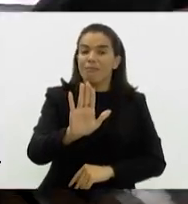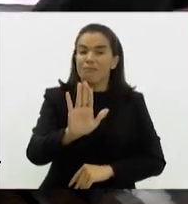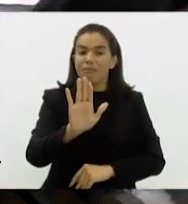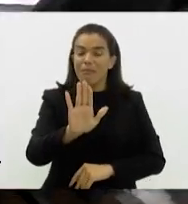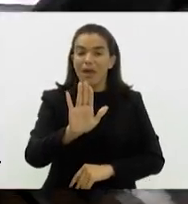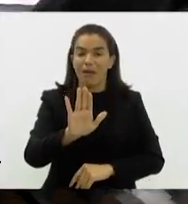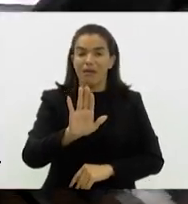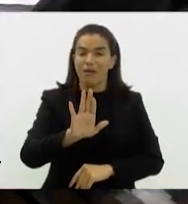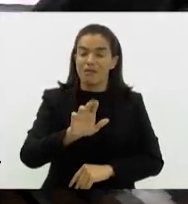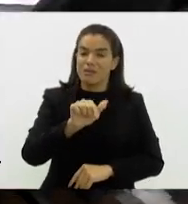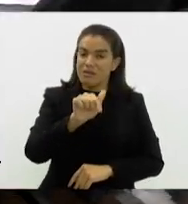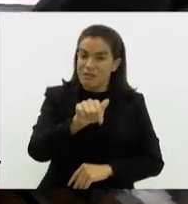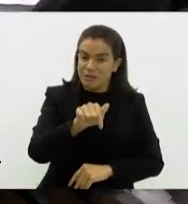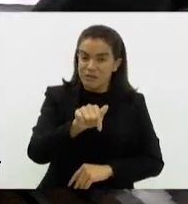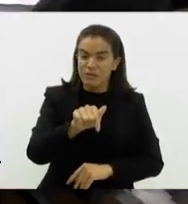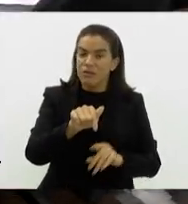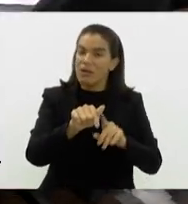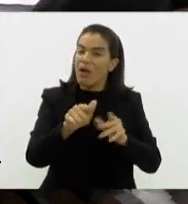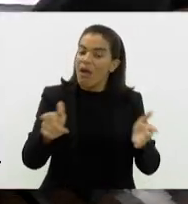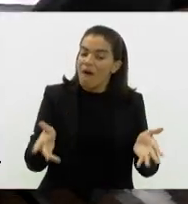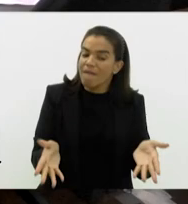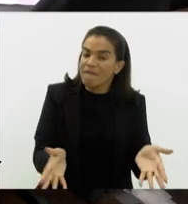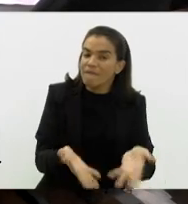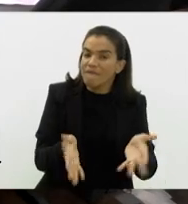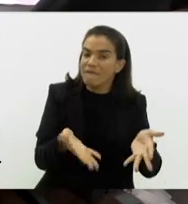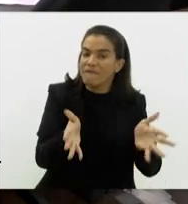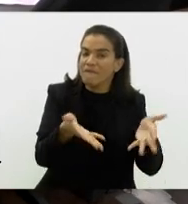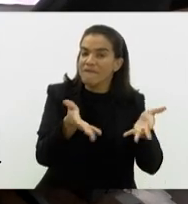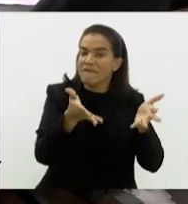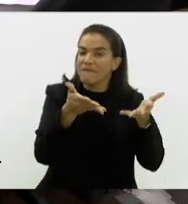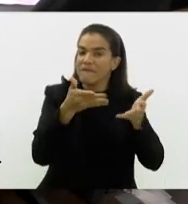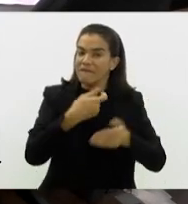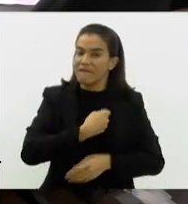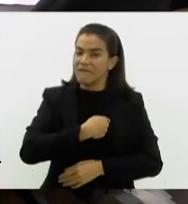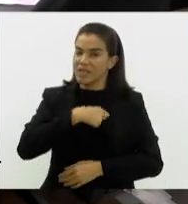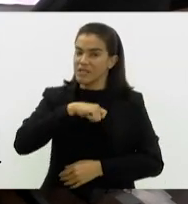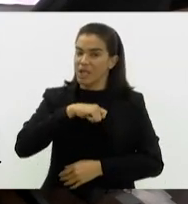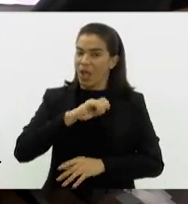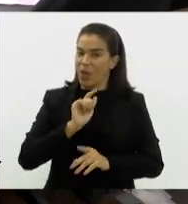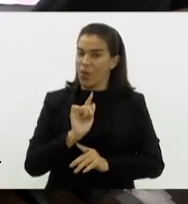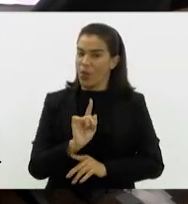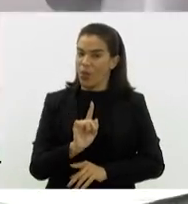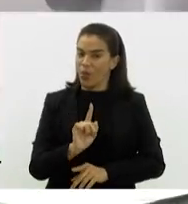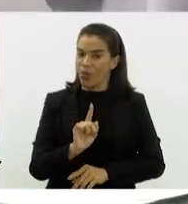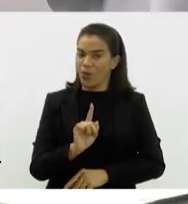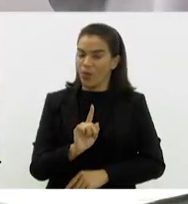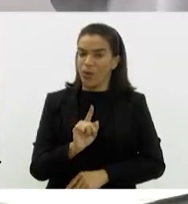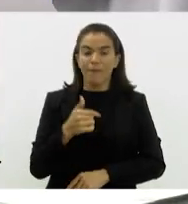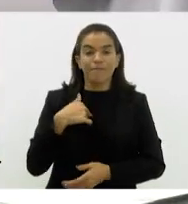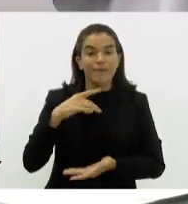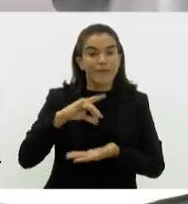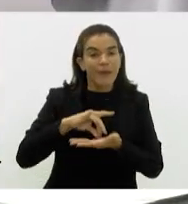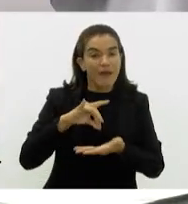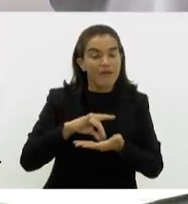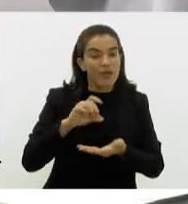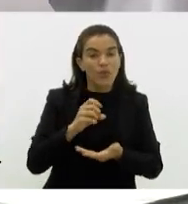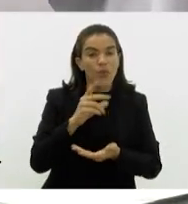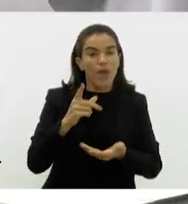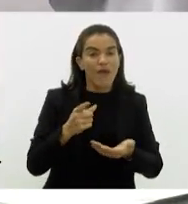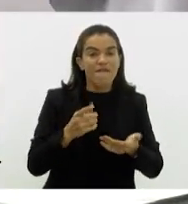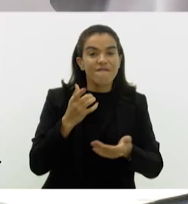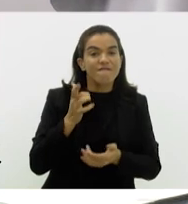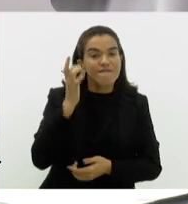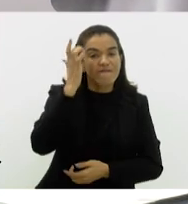deixa de ser um incentivo fiscal. Concordo. Na verdade, não é um incentivo na compra. Ele cria